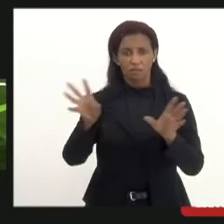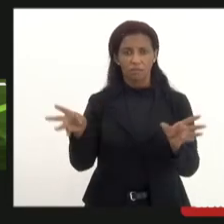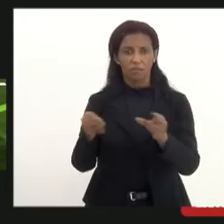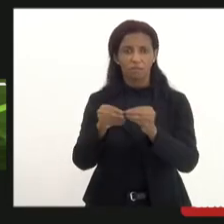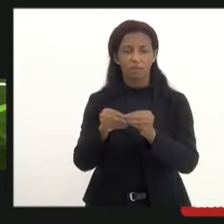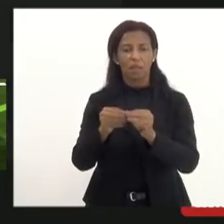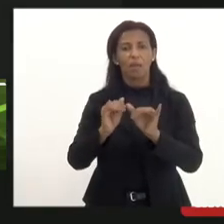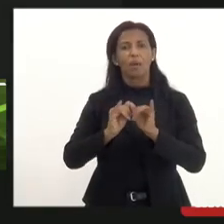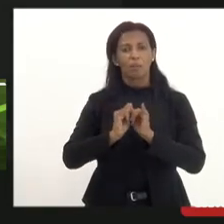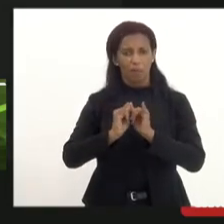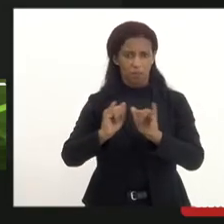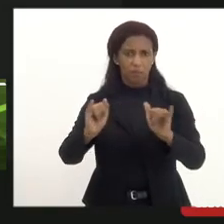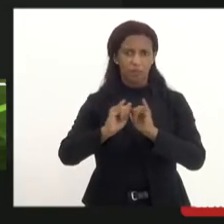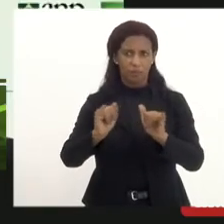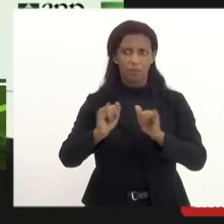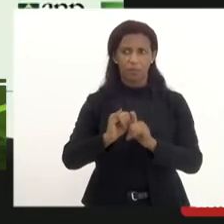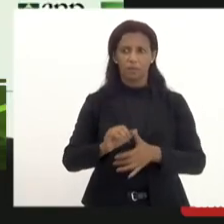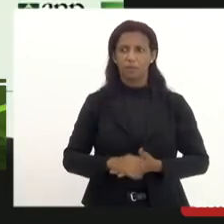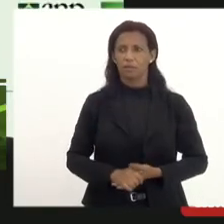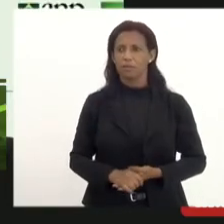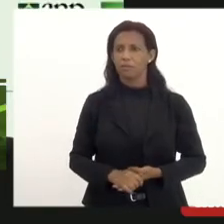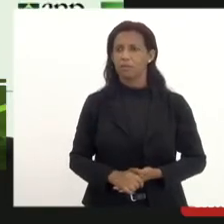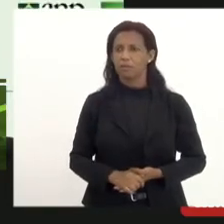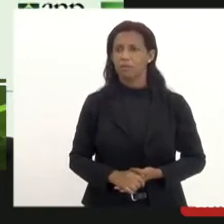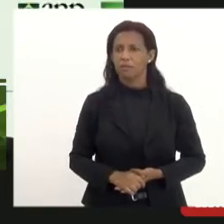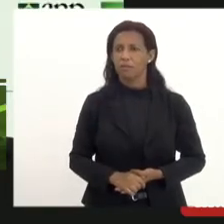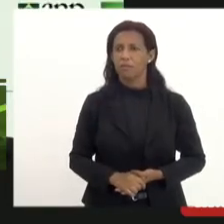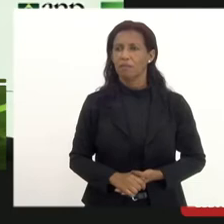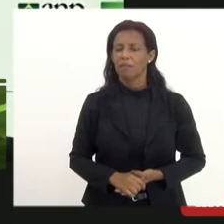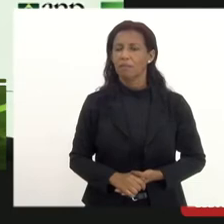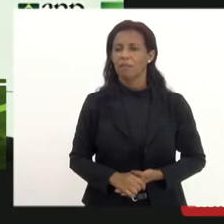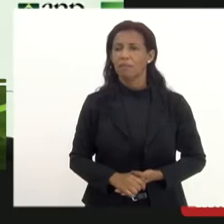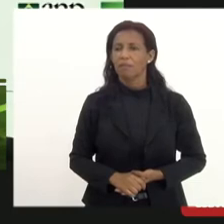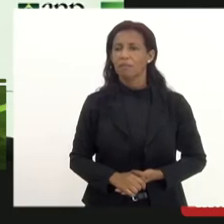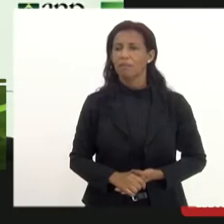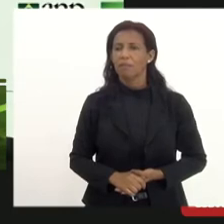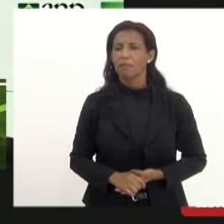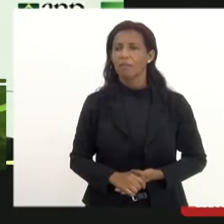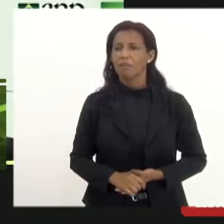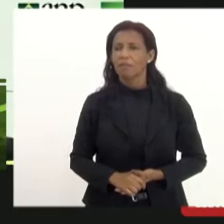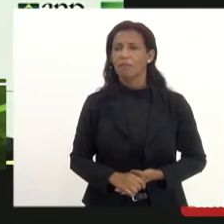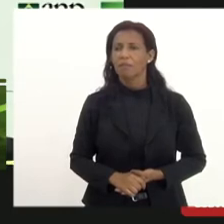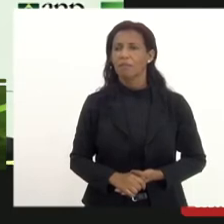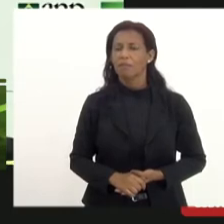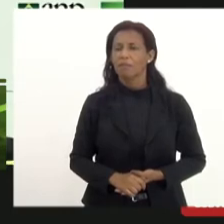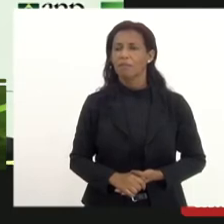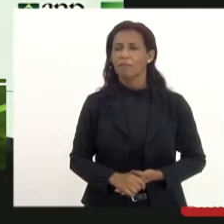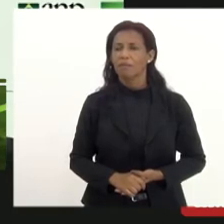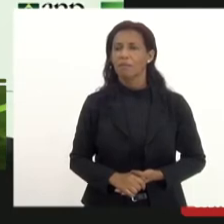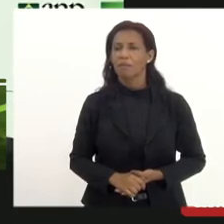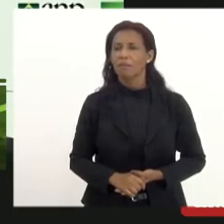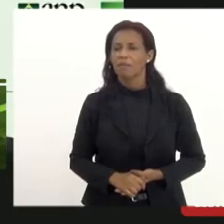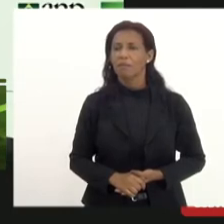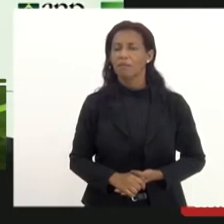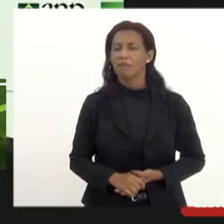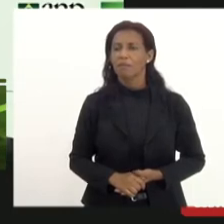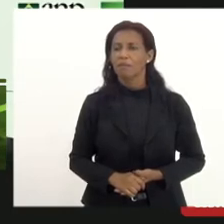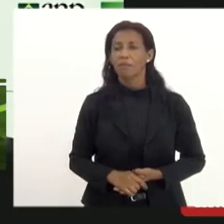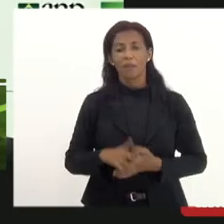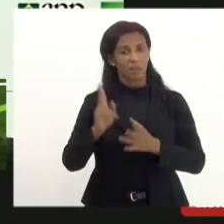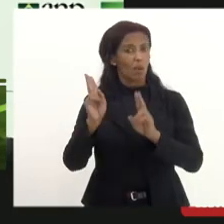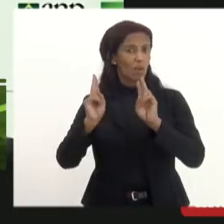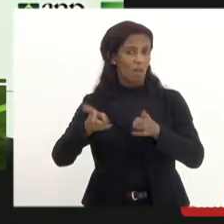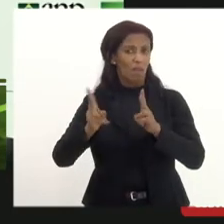Mas aí qual rodada que é? Ah, é lá atrás, é a segunda ou terceira. Ah, então, então cai na mesma explicação que eu estou dando. Então,